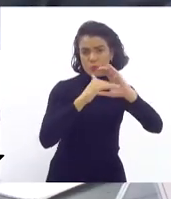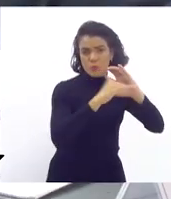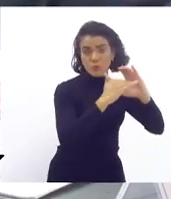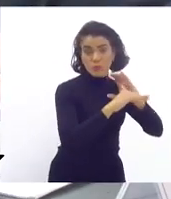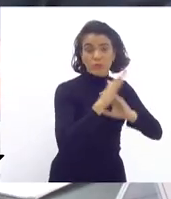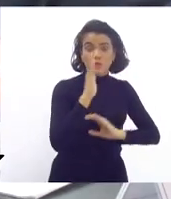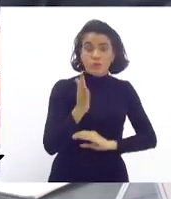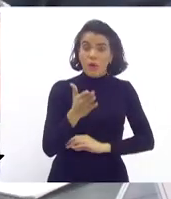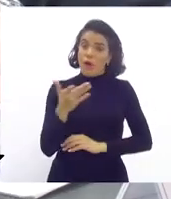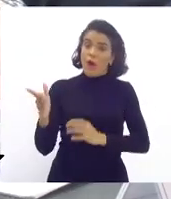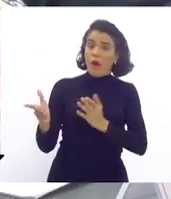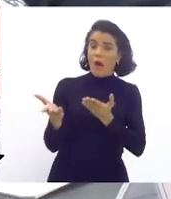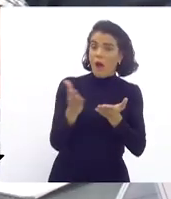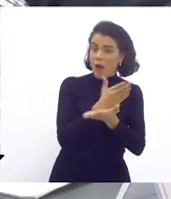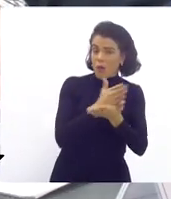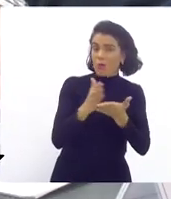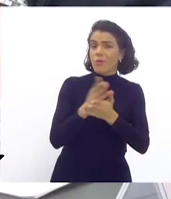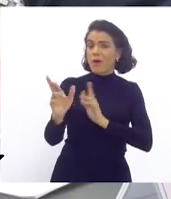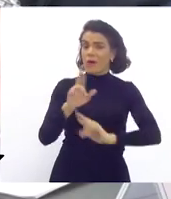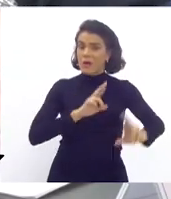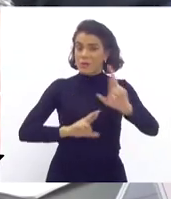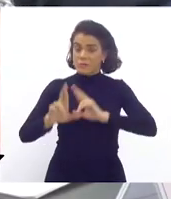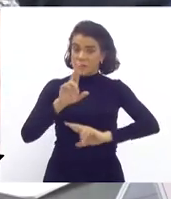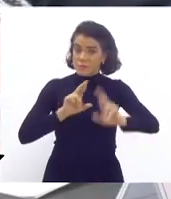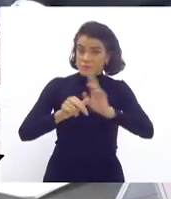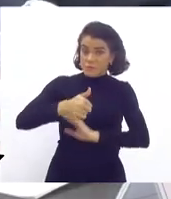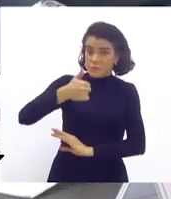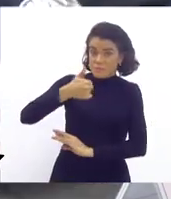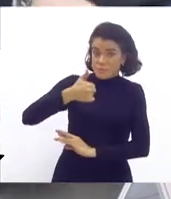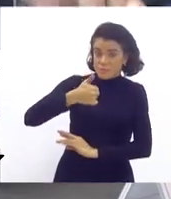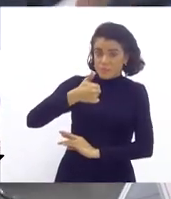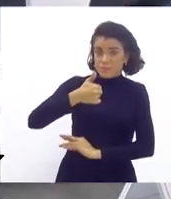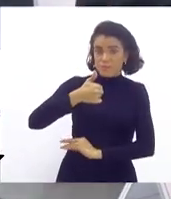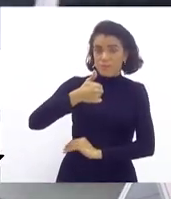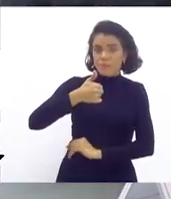tivemos algumas respostas a primeira delas é